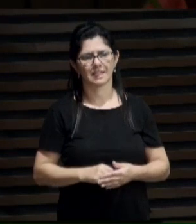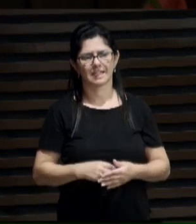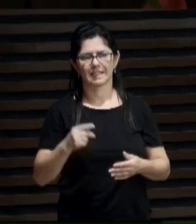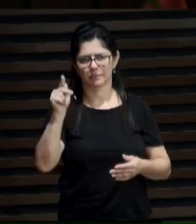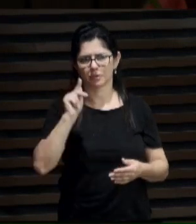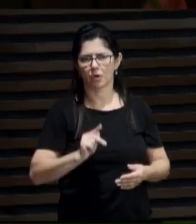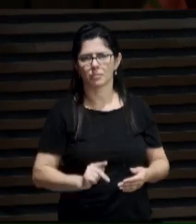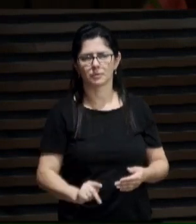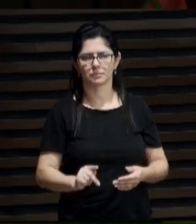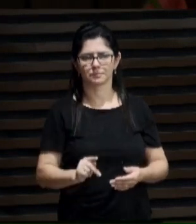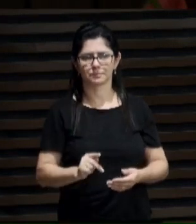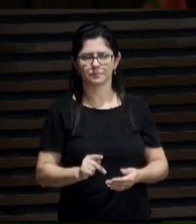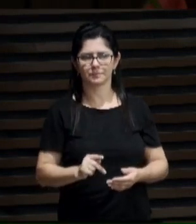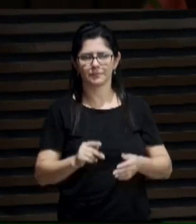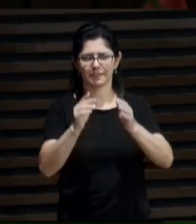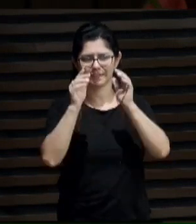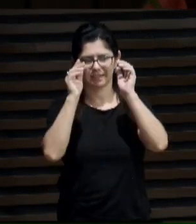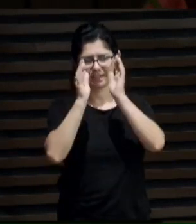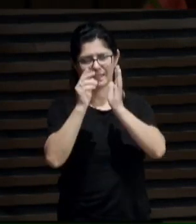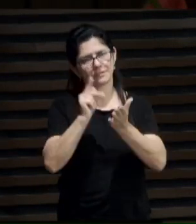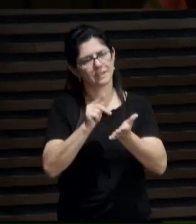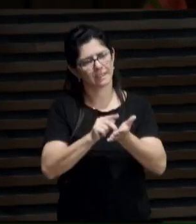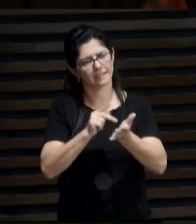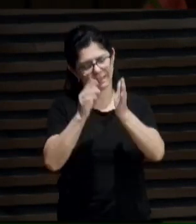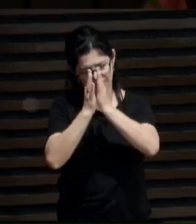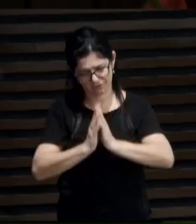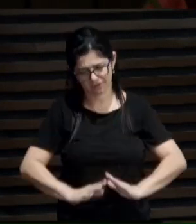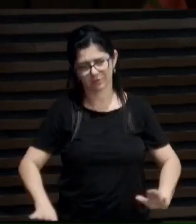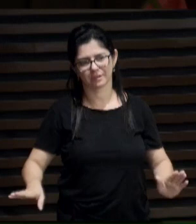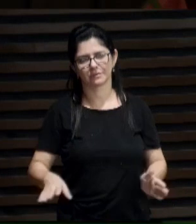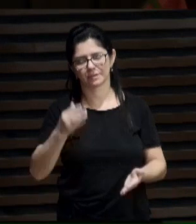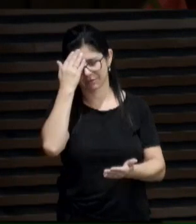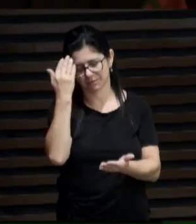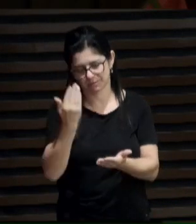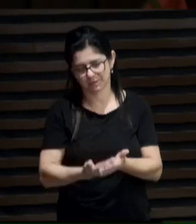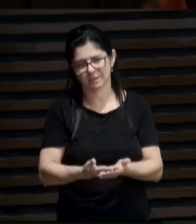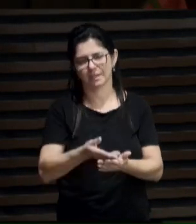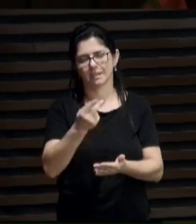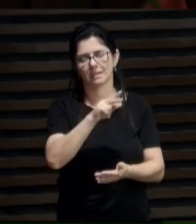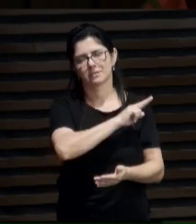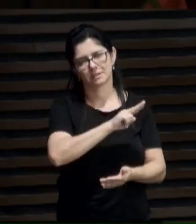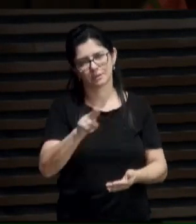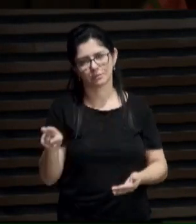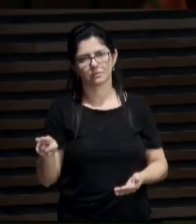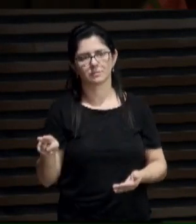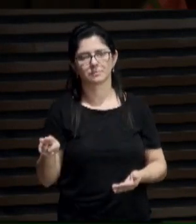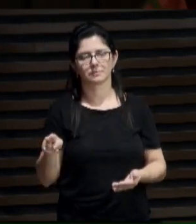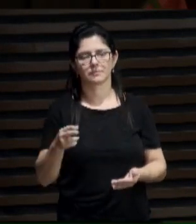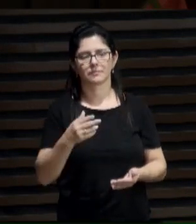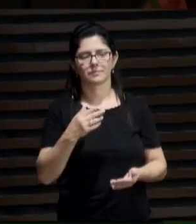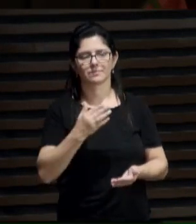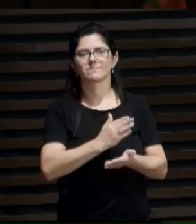verdadeiros adoradores a todos quantos creem no seu nome. A iniciativa